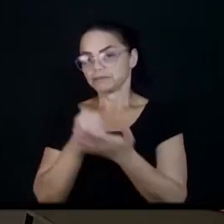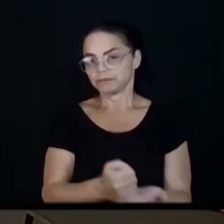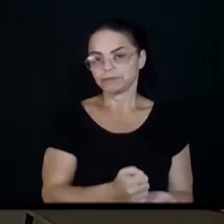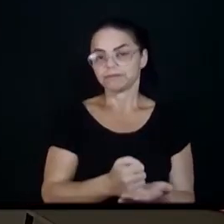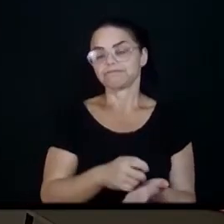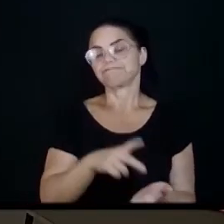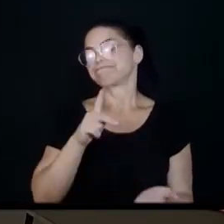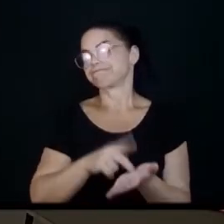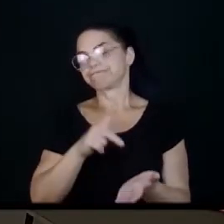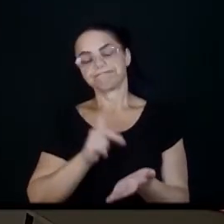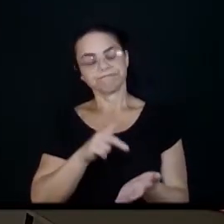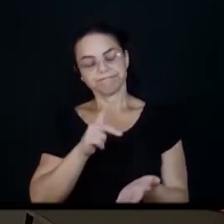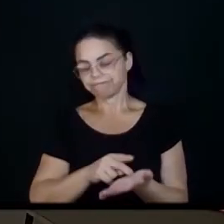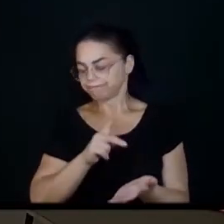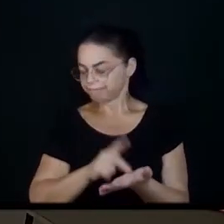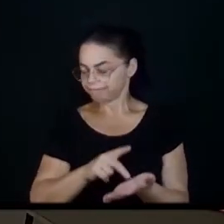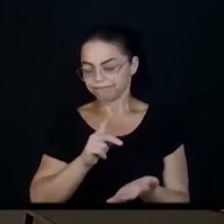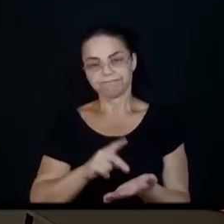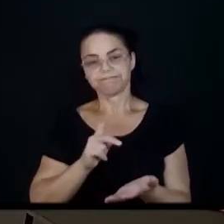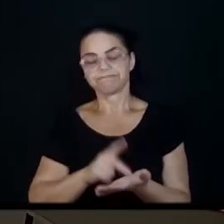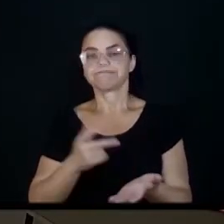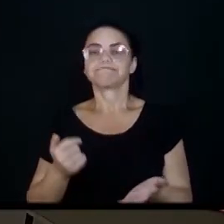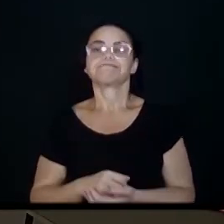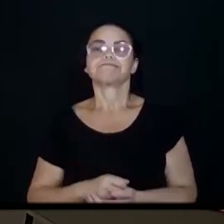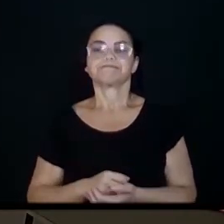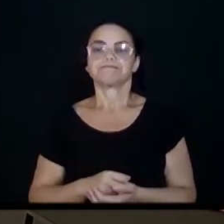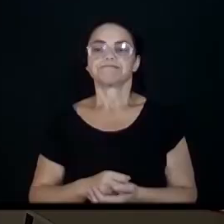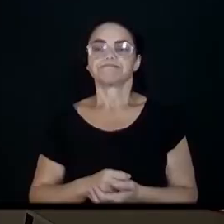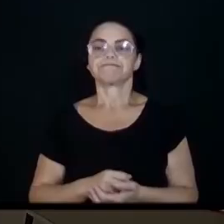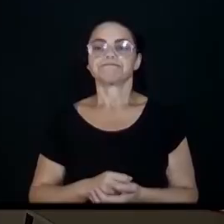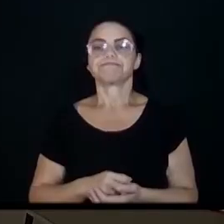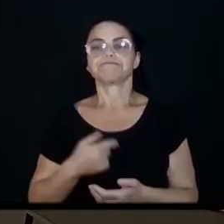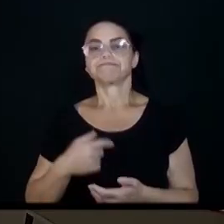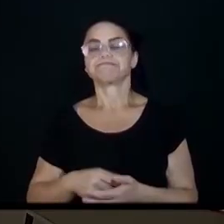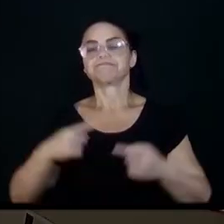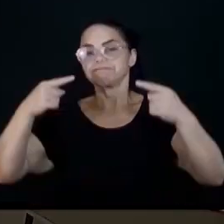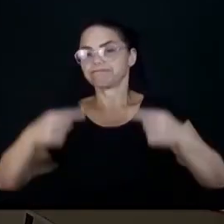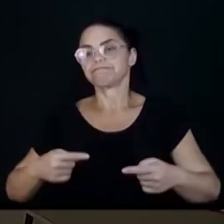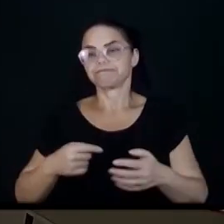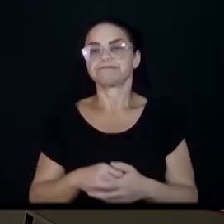realmente é esse um outro desafio, né, que